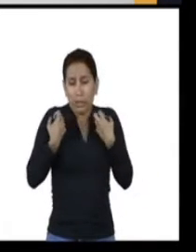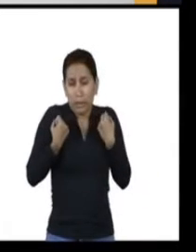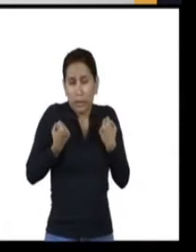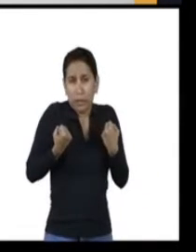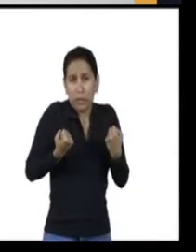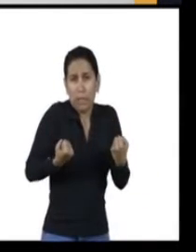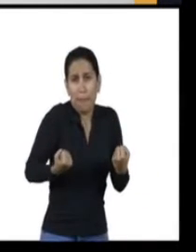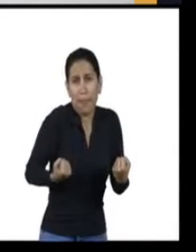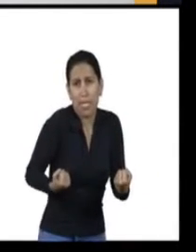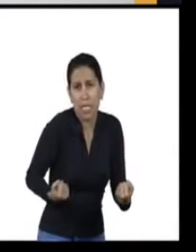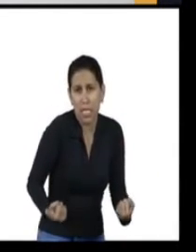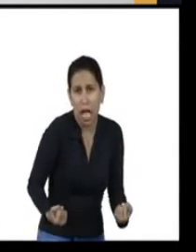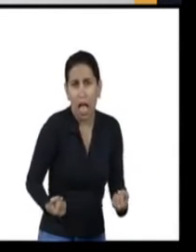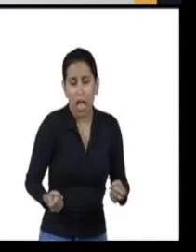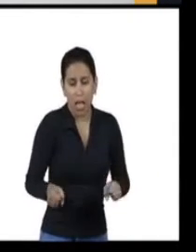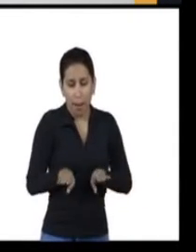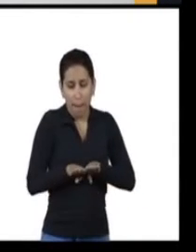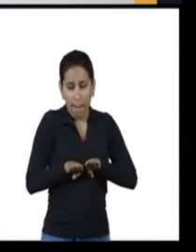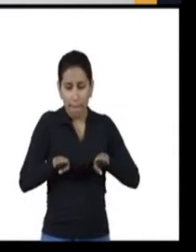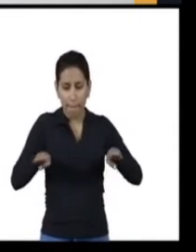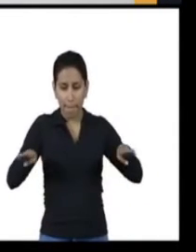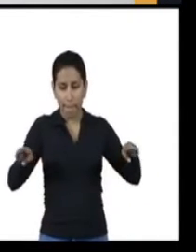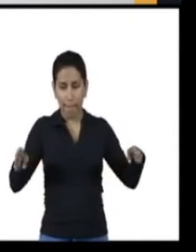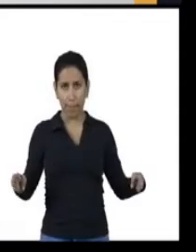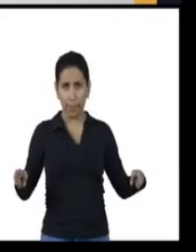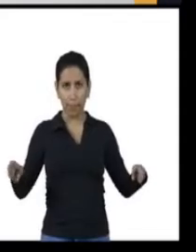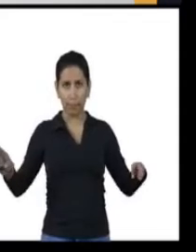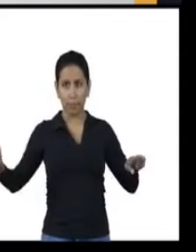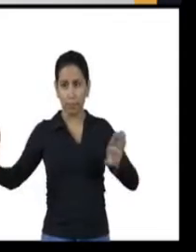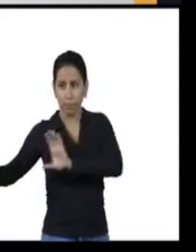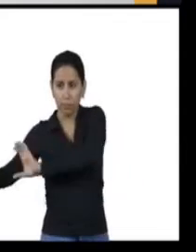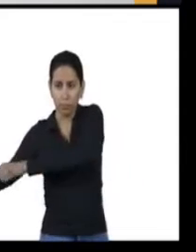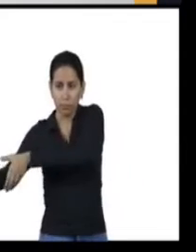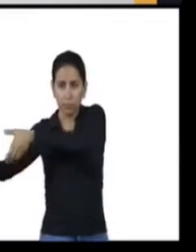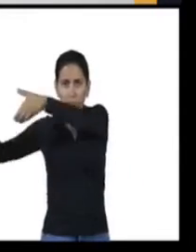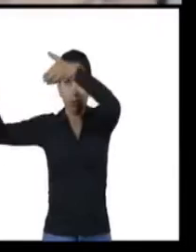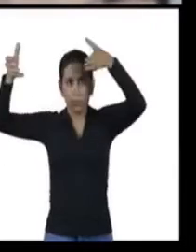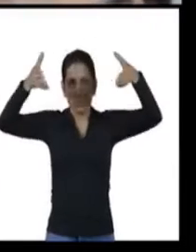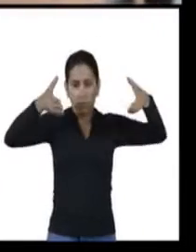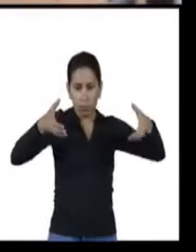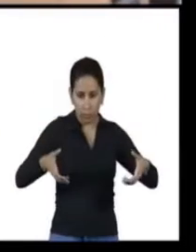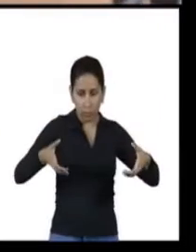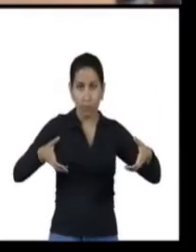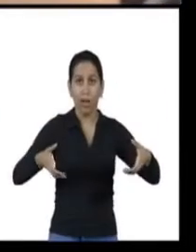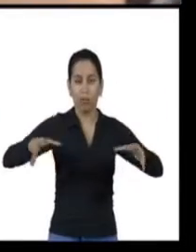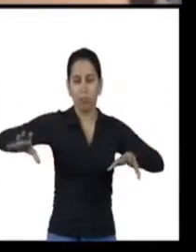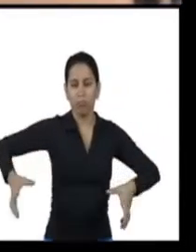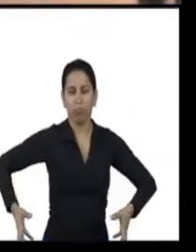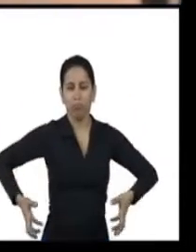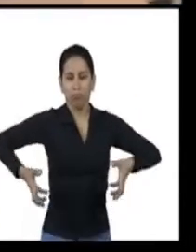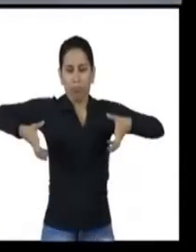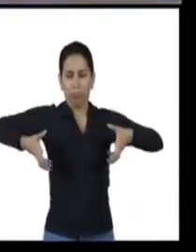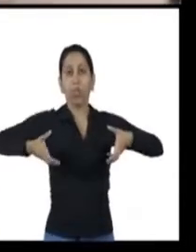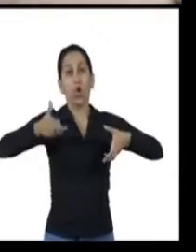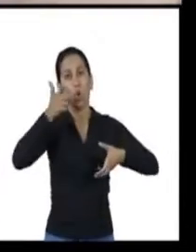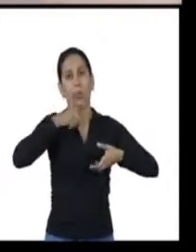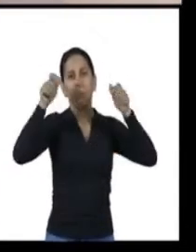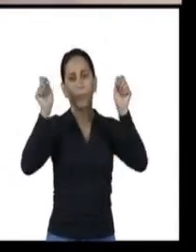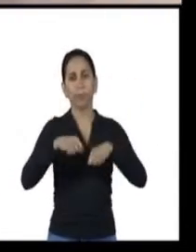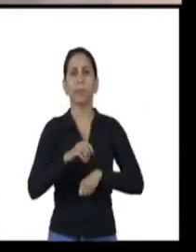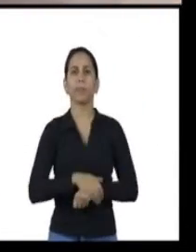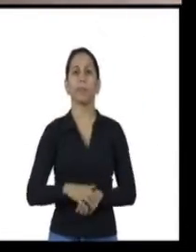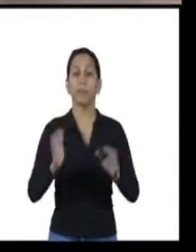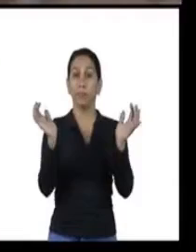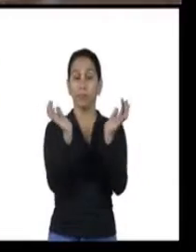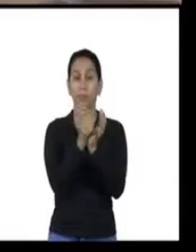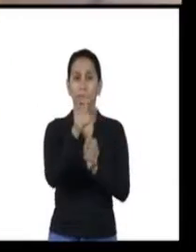suportes, como estrados e plataformas, para que você não precise abaixar tanto. A equipe de SST pode estabelecer um